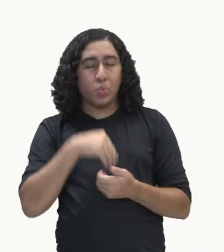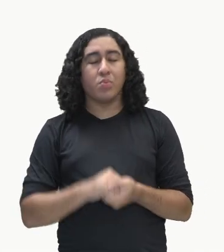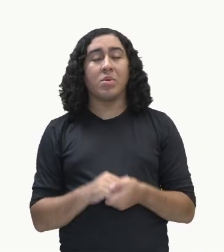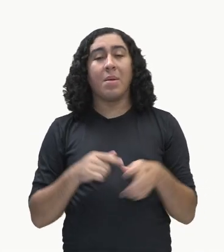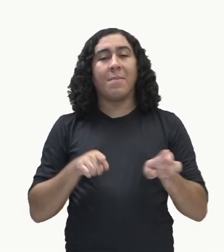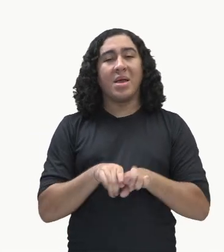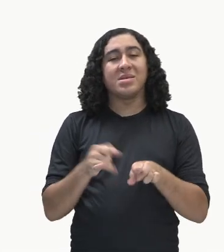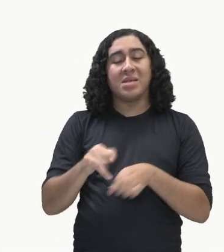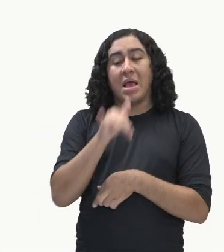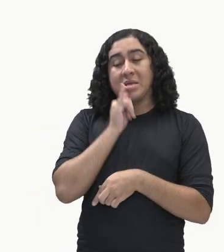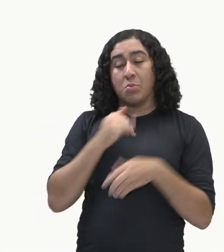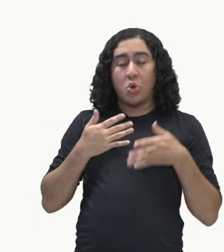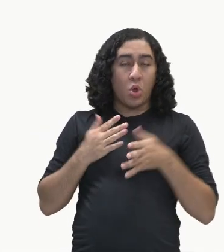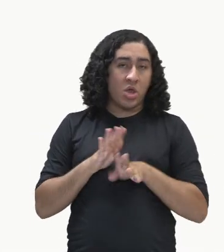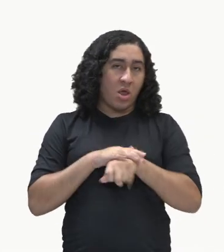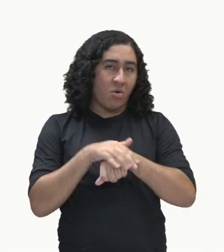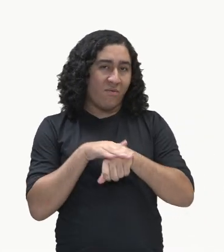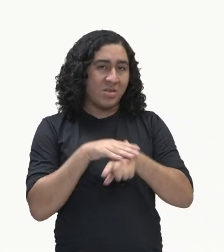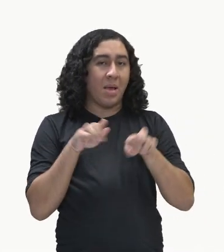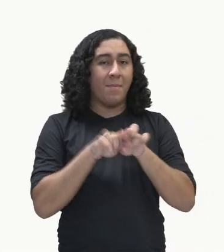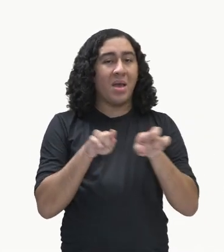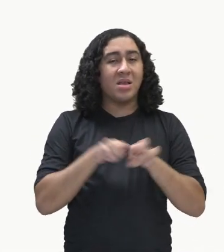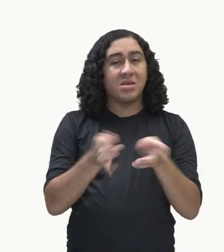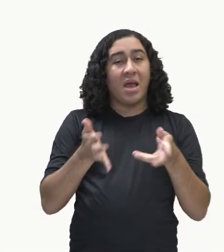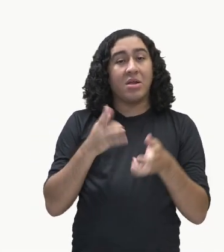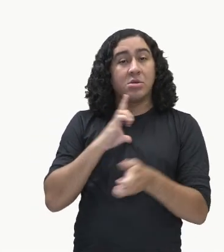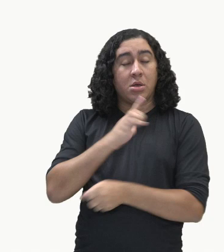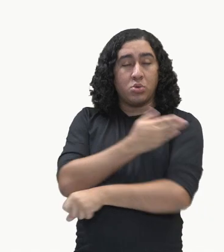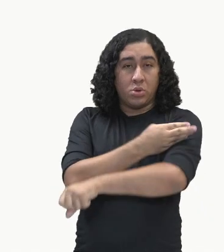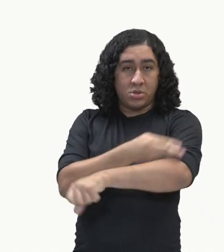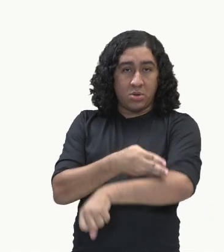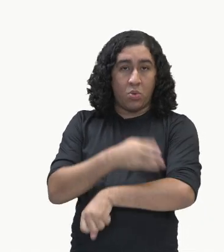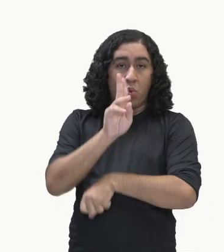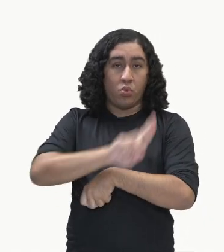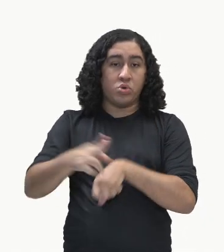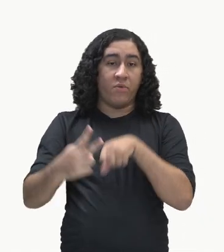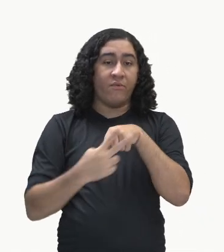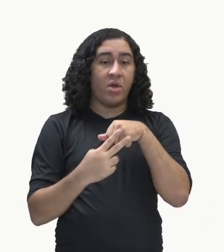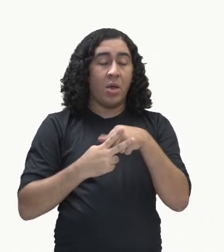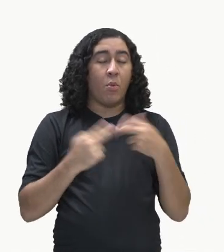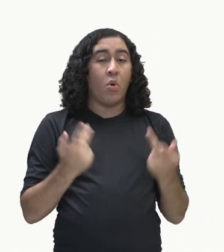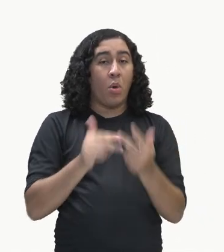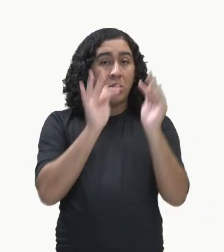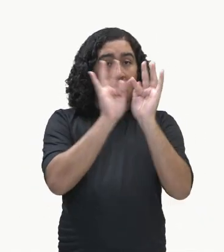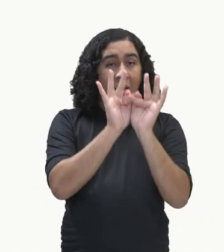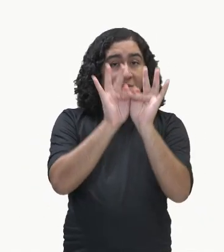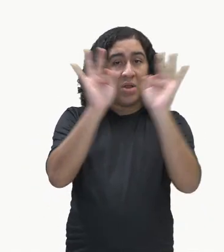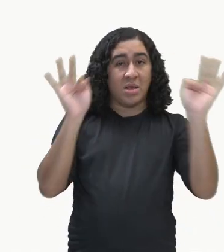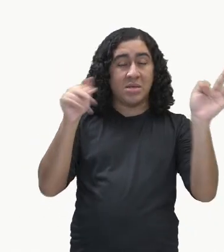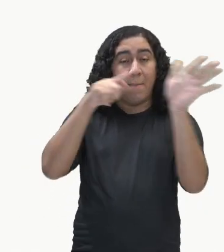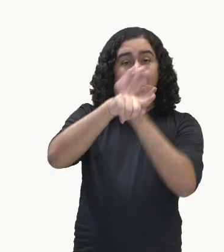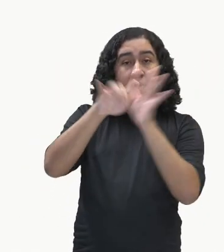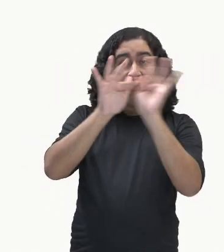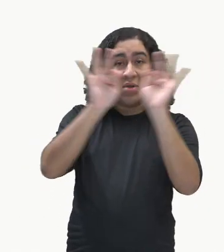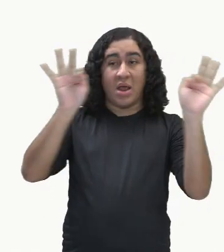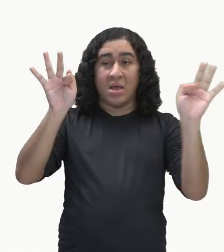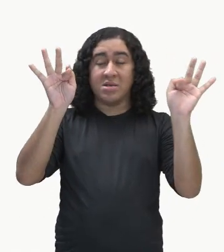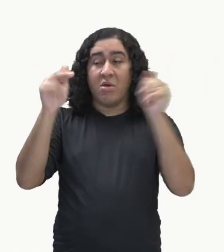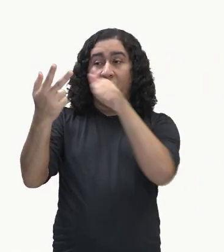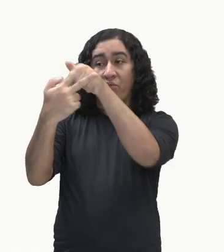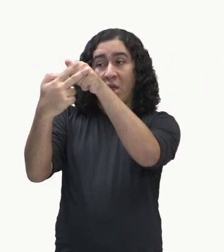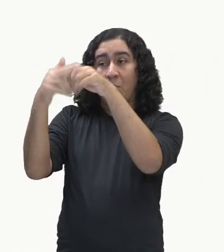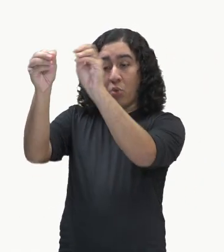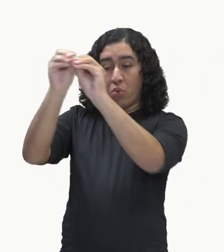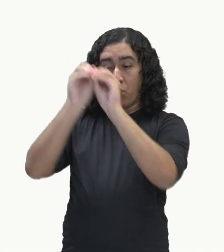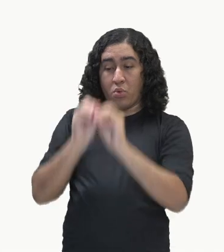muita conversa, mas eu não quero ser mal educado, eu vou utilizar então o verbo que eu utilizei na pergunta, tá? Yes, I do. É como se